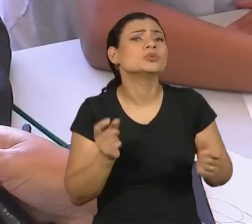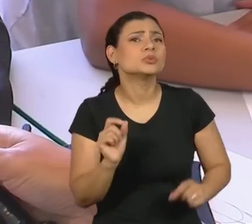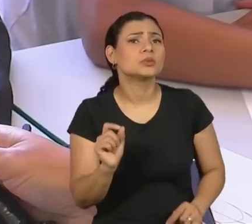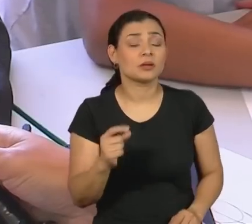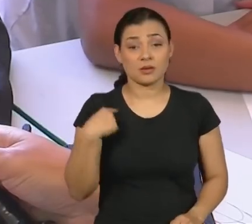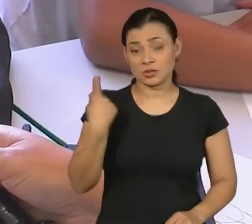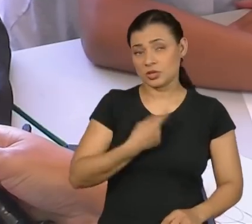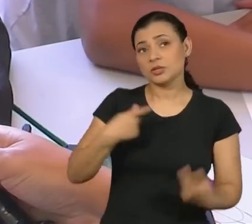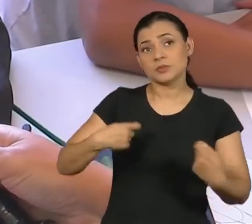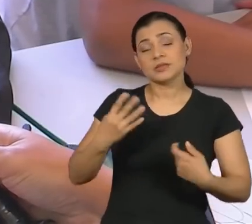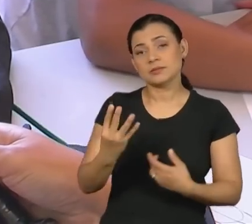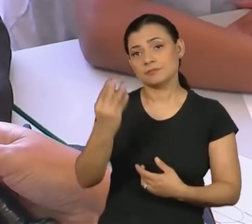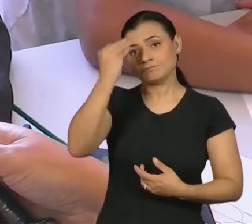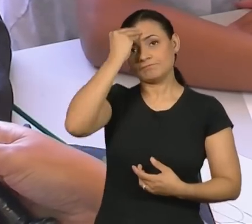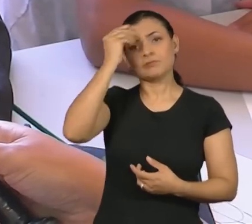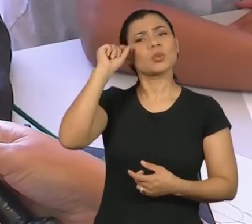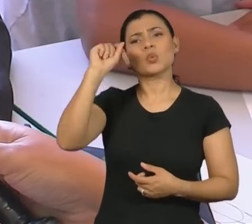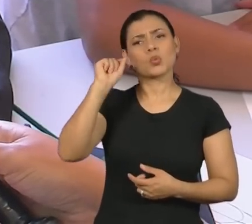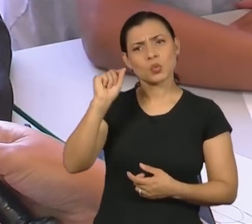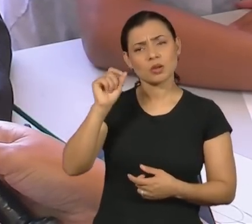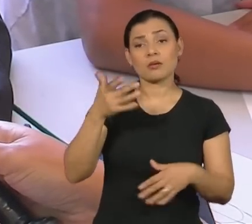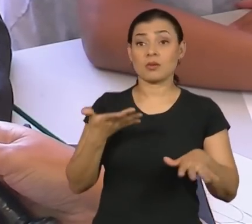ter essa inclusão, né?